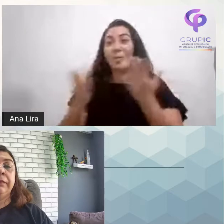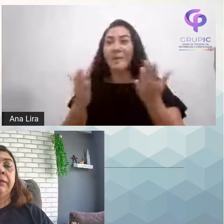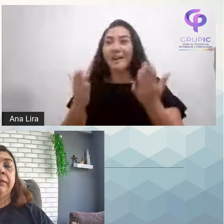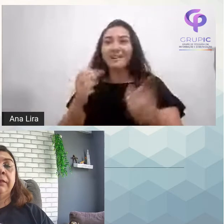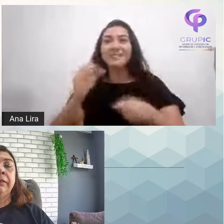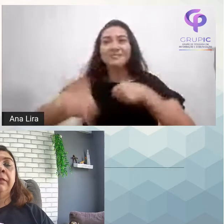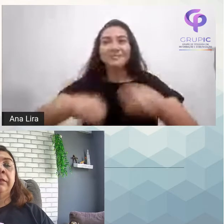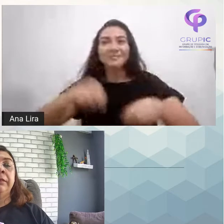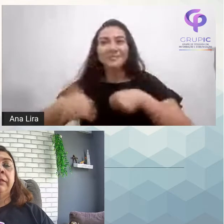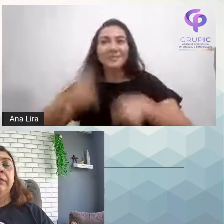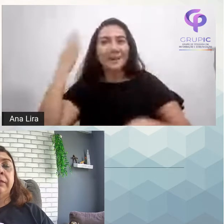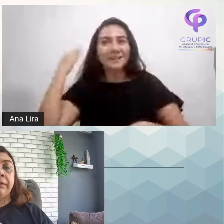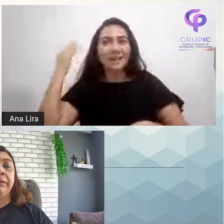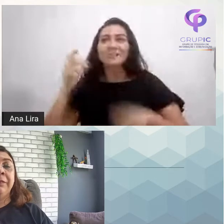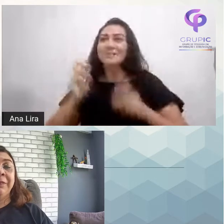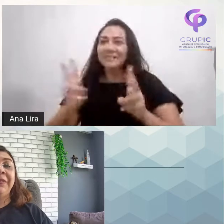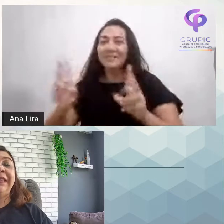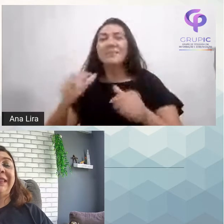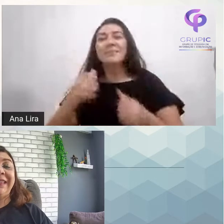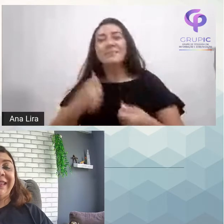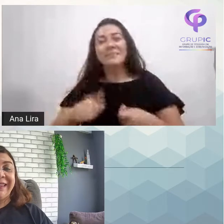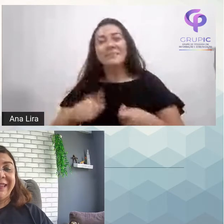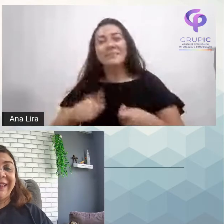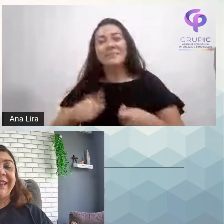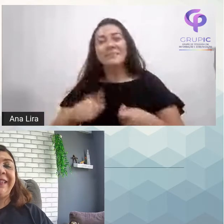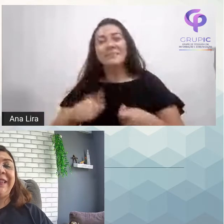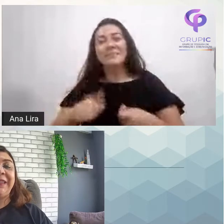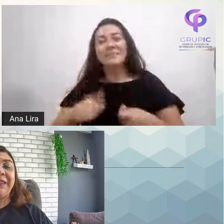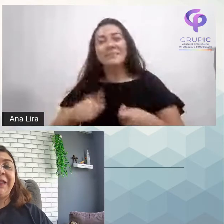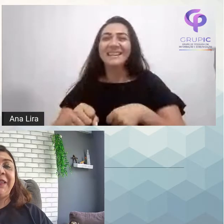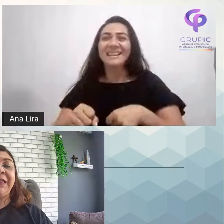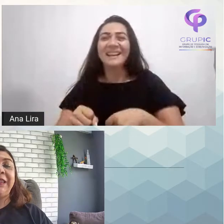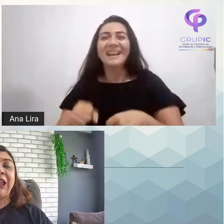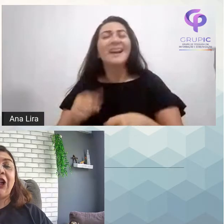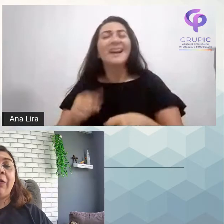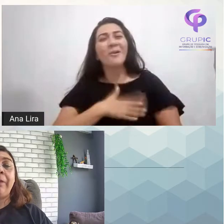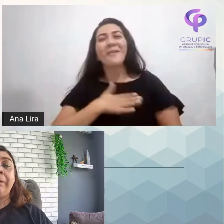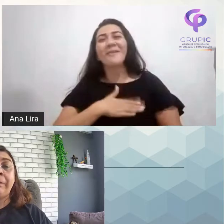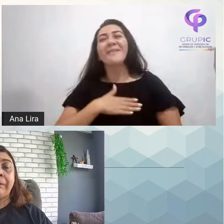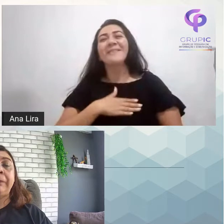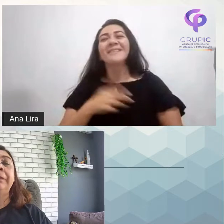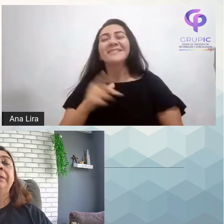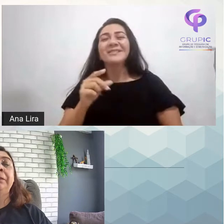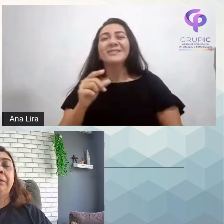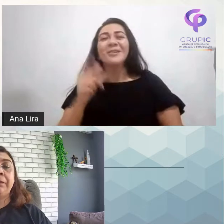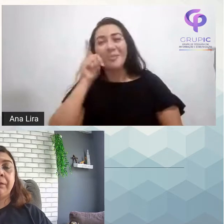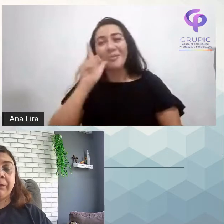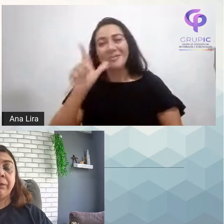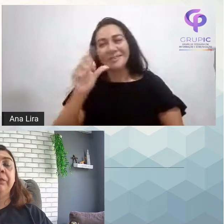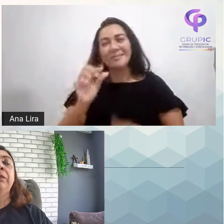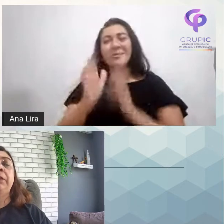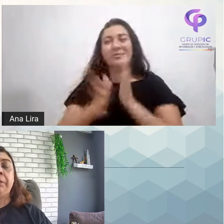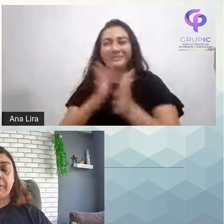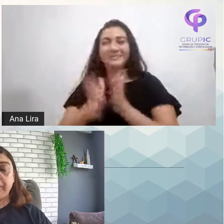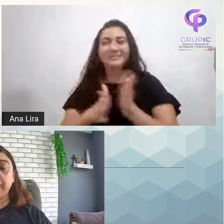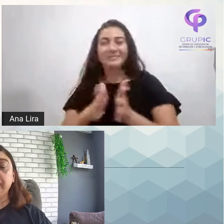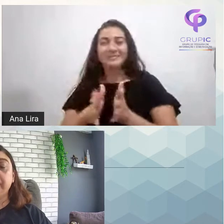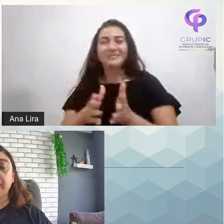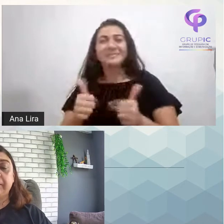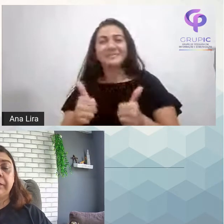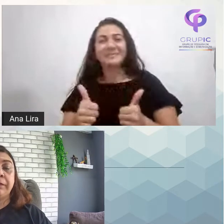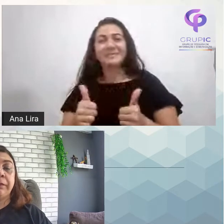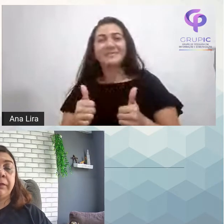eu consigo me comunicar, né? Mas vamos lá, vamos ao que interessa. Eu vou compartilhar aqui a